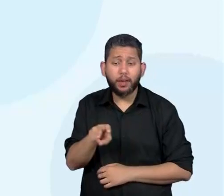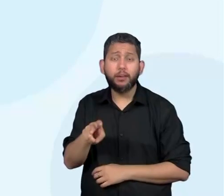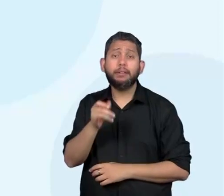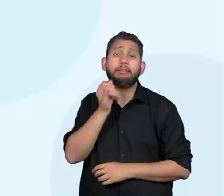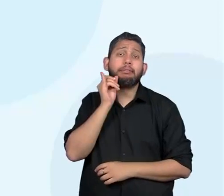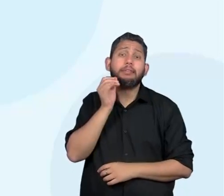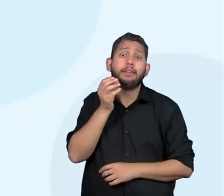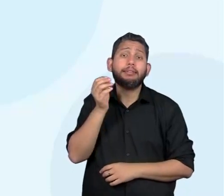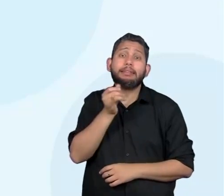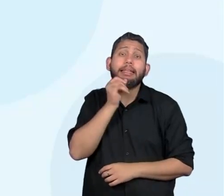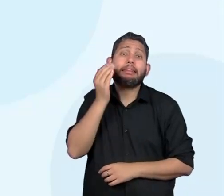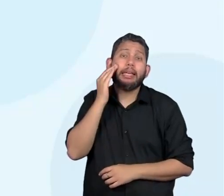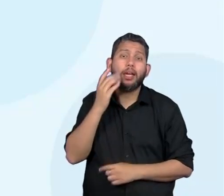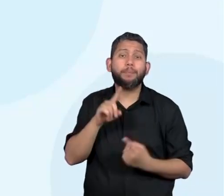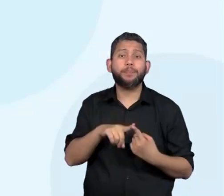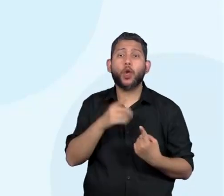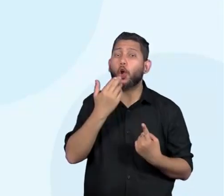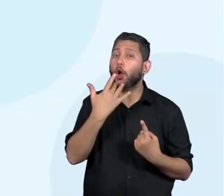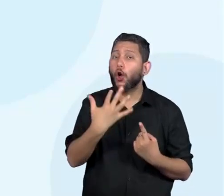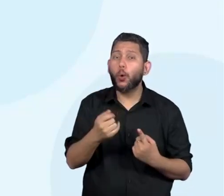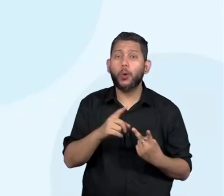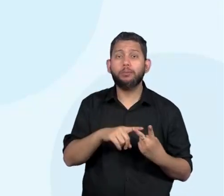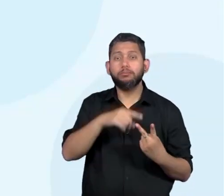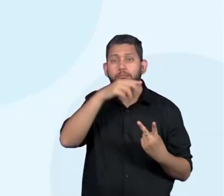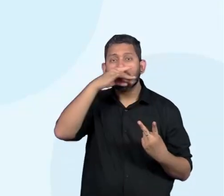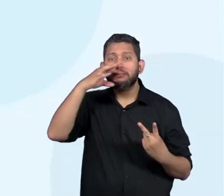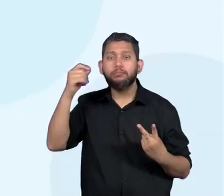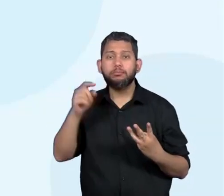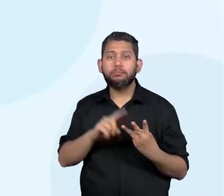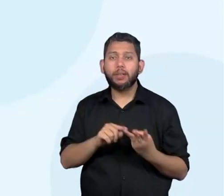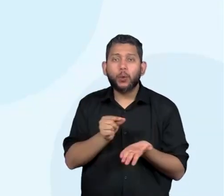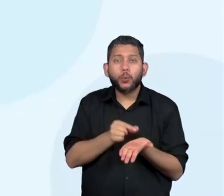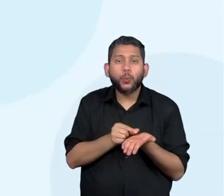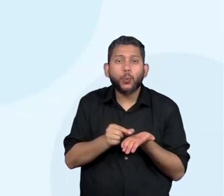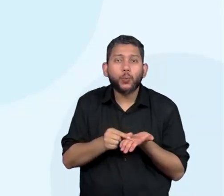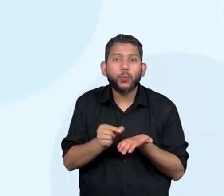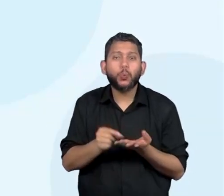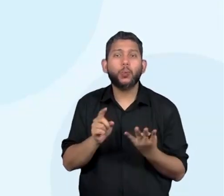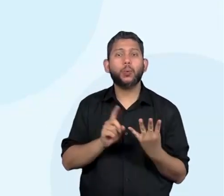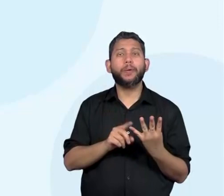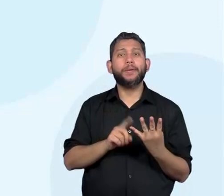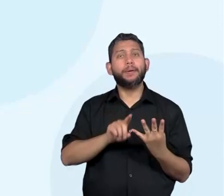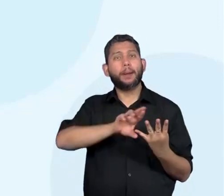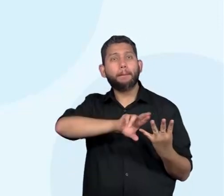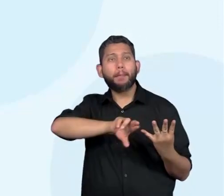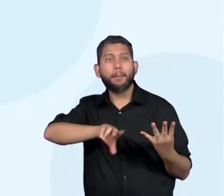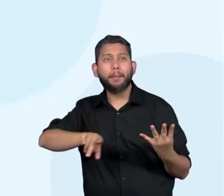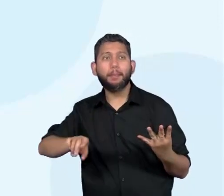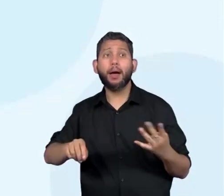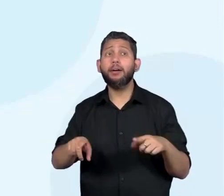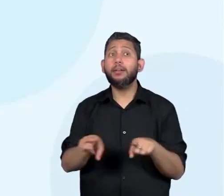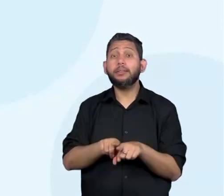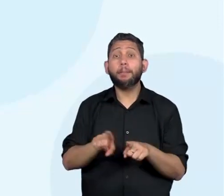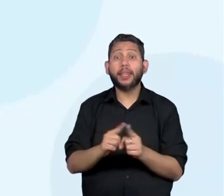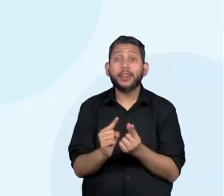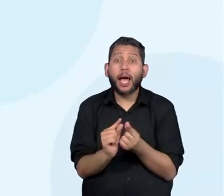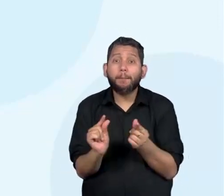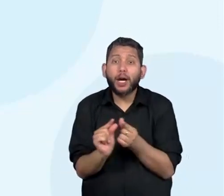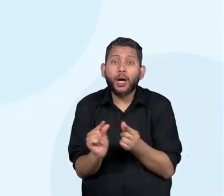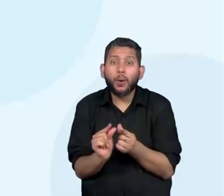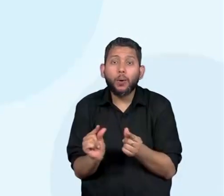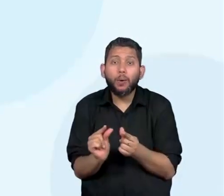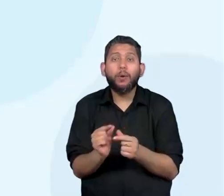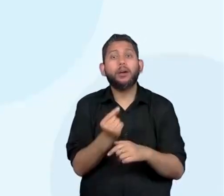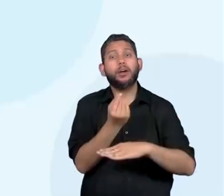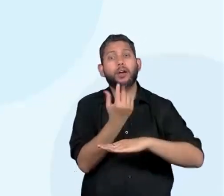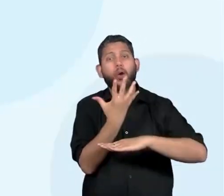cor, textura, cheiro, tamanho das partículas, permeabilidade, entre outras. Muitas vezes, né, Genô, as pessoas podem pensar assim,